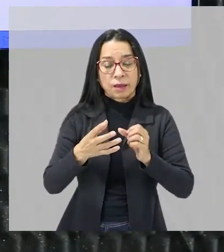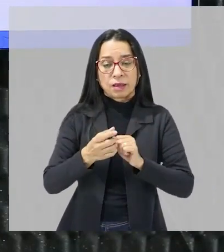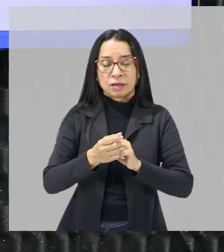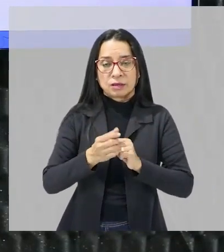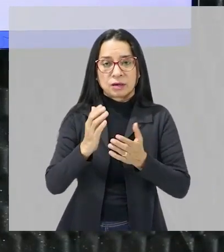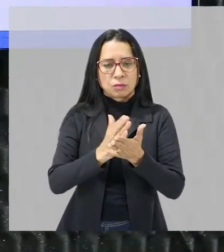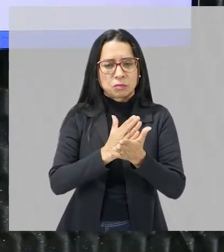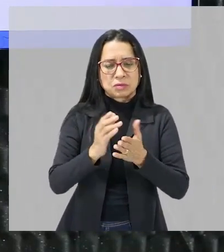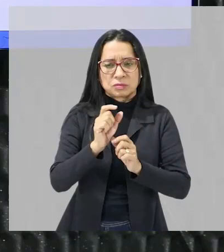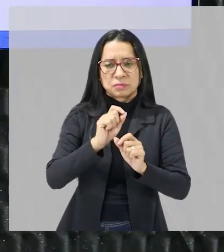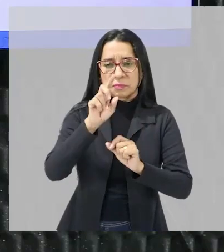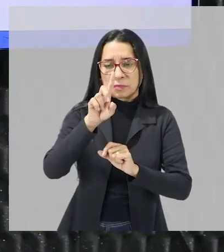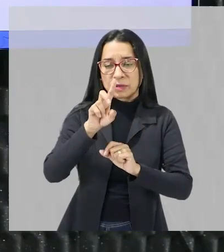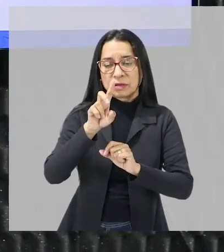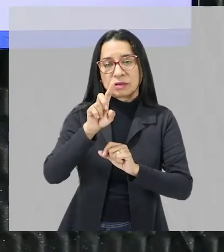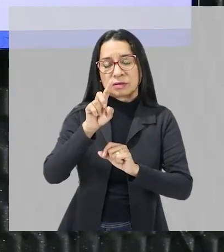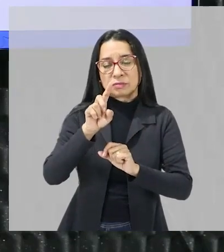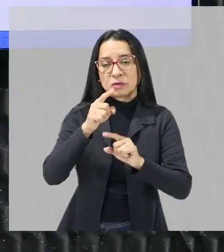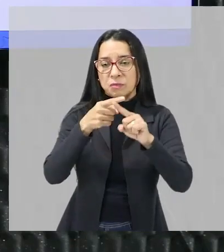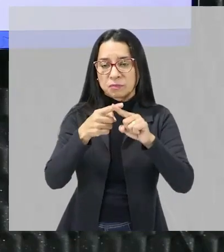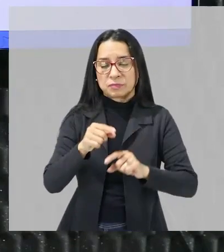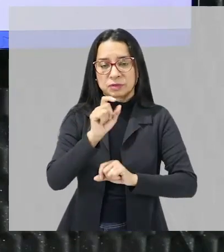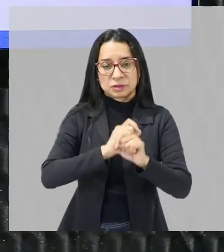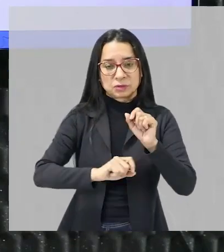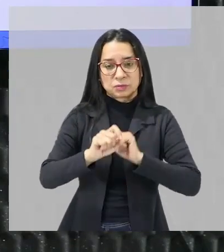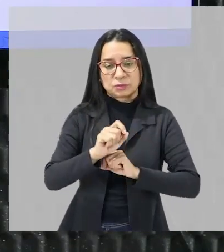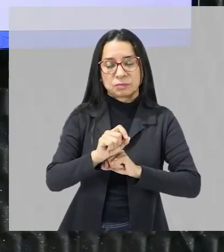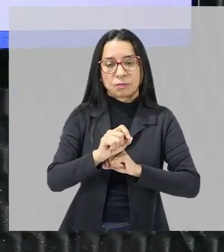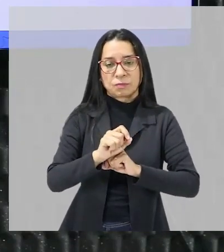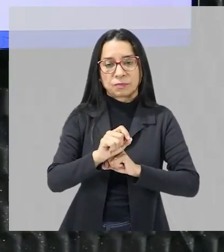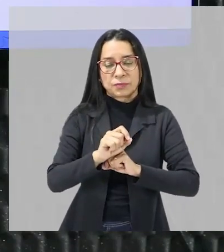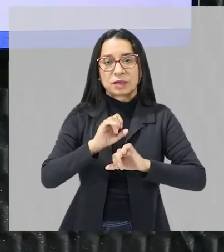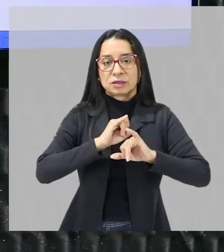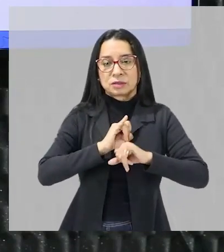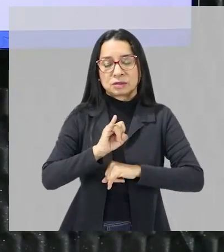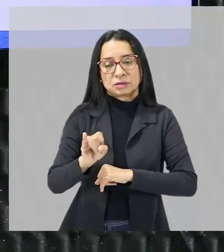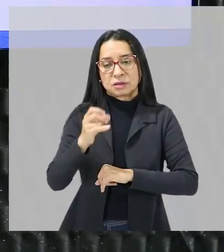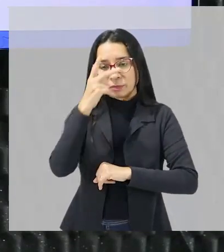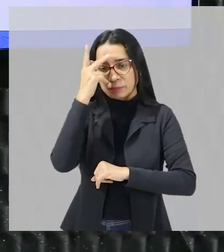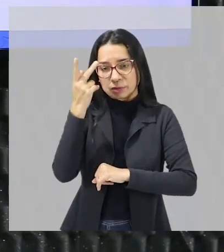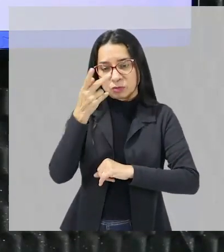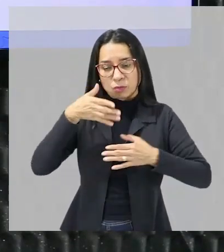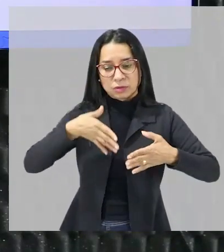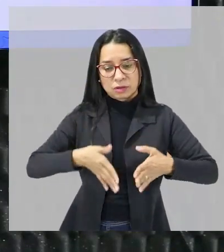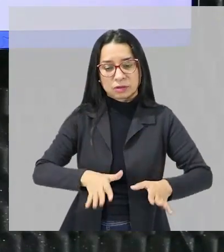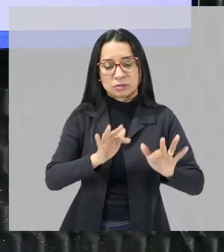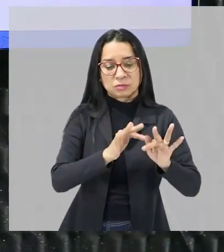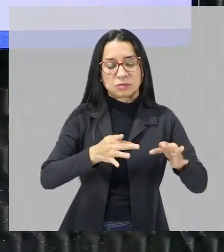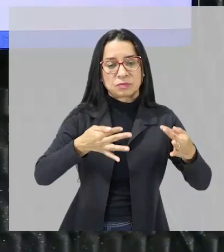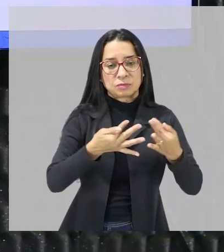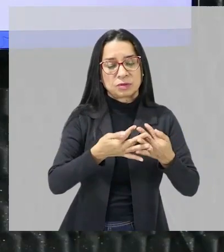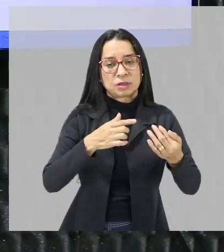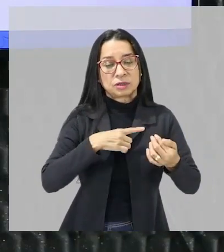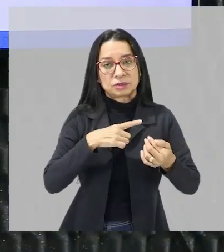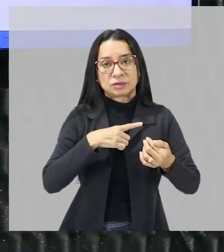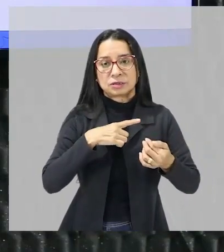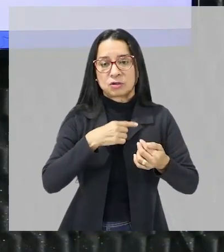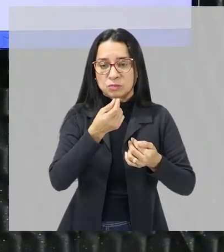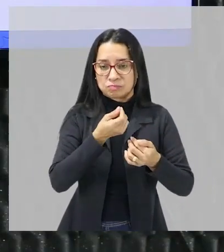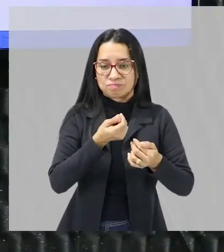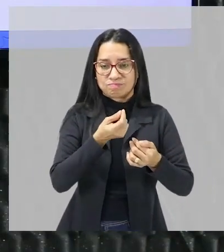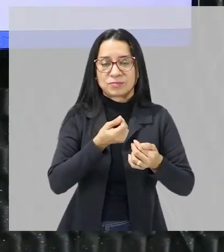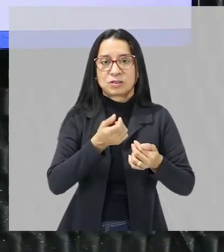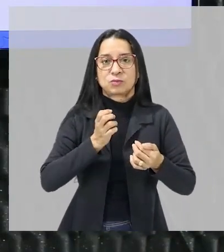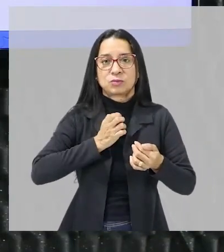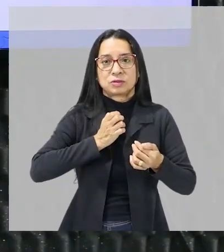o da riqueza produzida pelo trabalho. Então, se a pessoa já nasce numa família que tem muito dinheiro, basta que ela poupe uma parte do